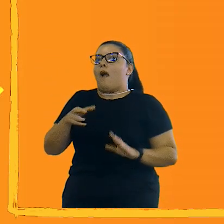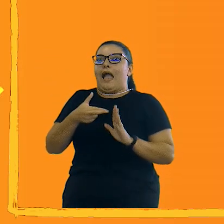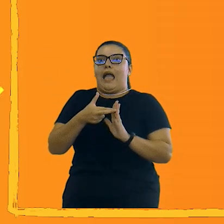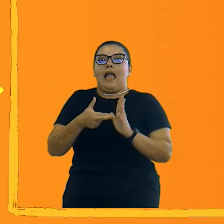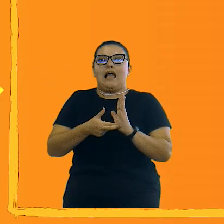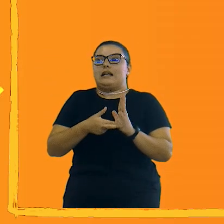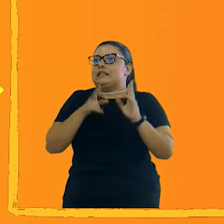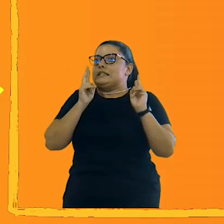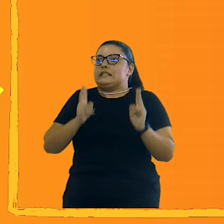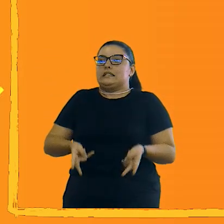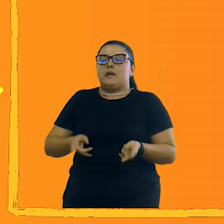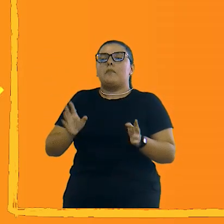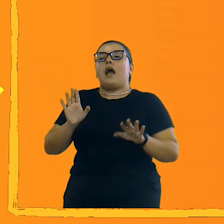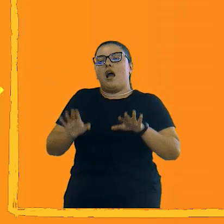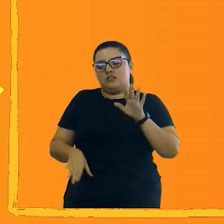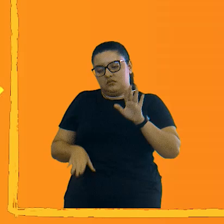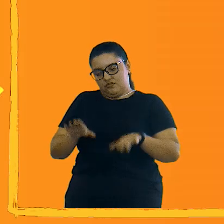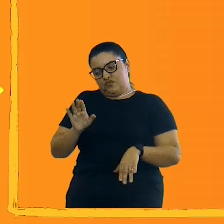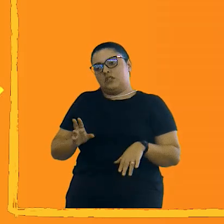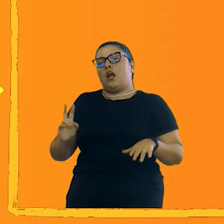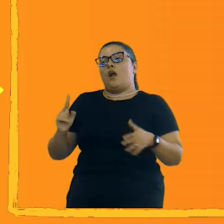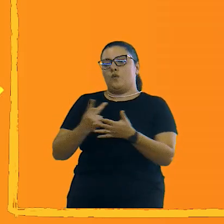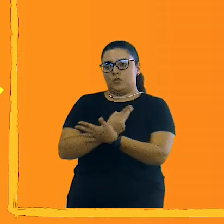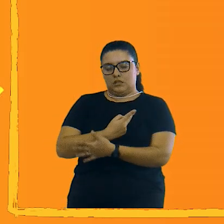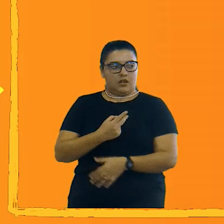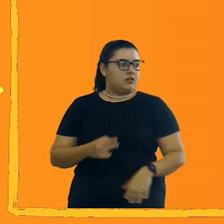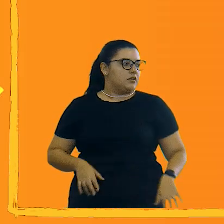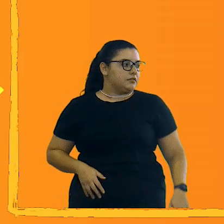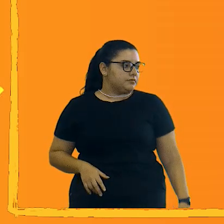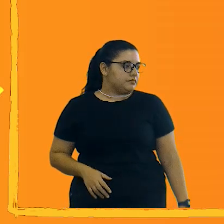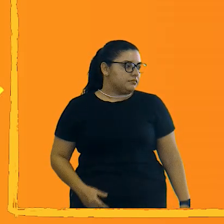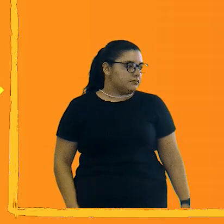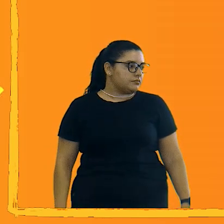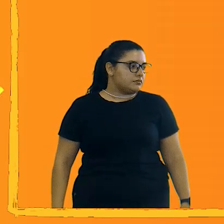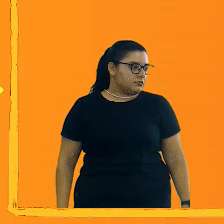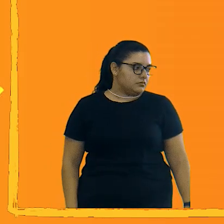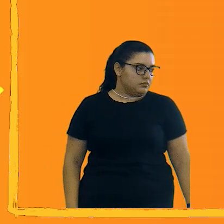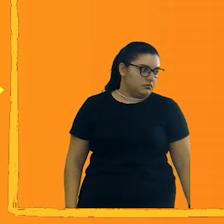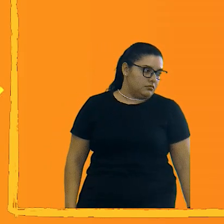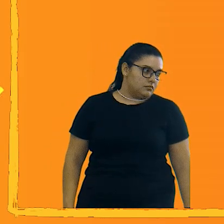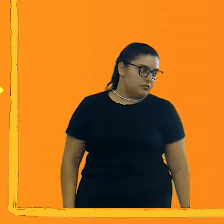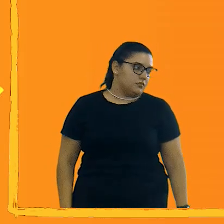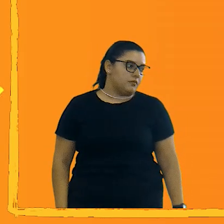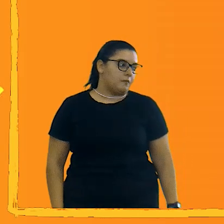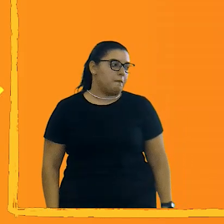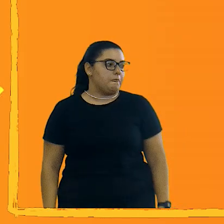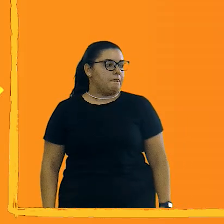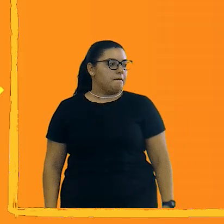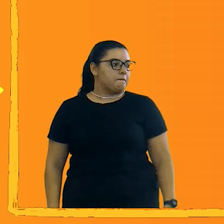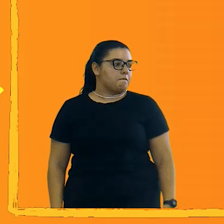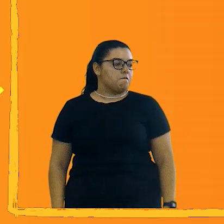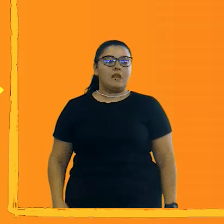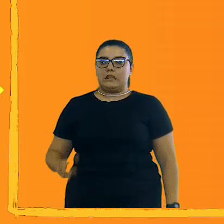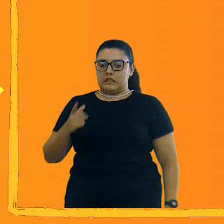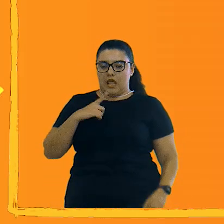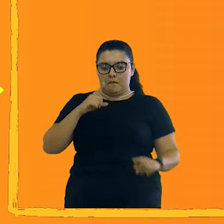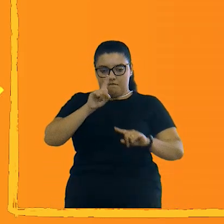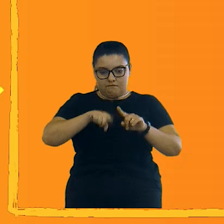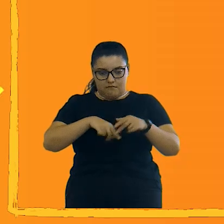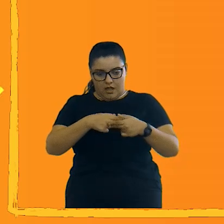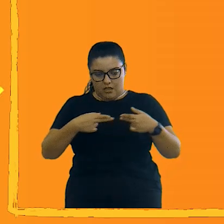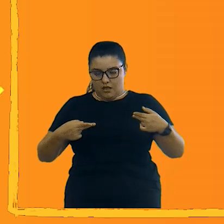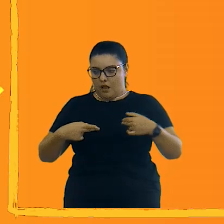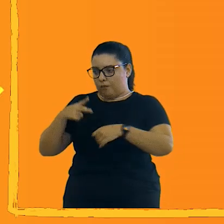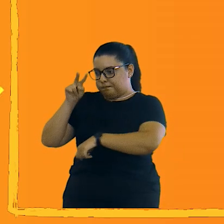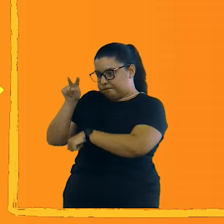regra mas às vezes acontece tá olha só um equipamento monitora o volume de